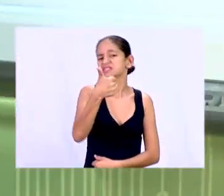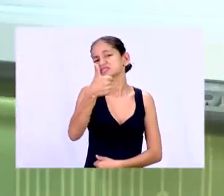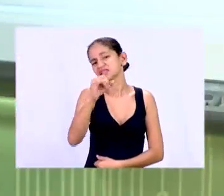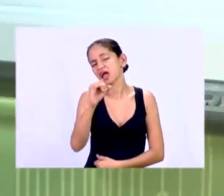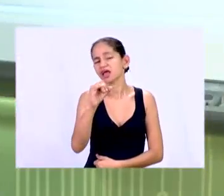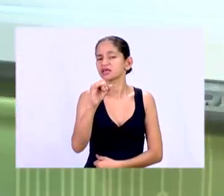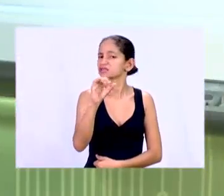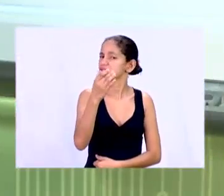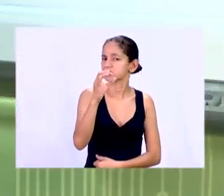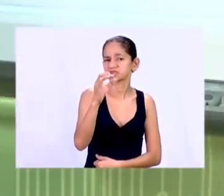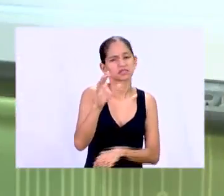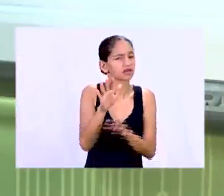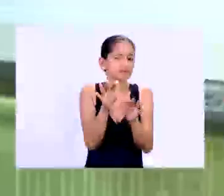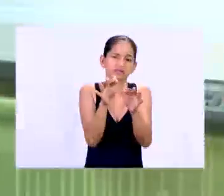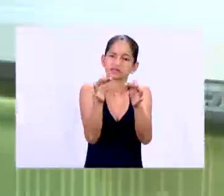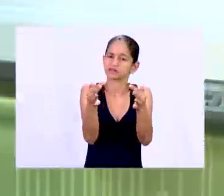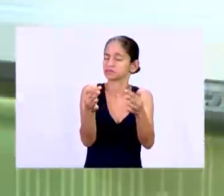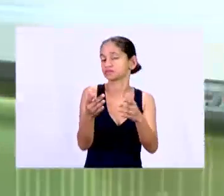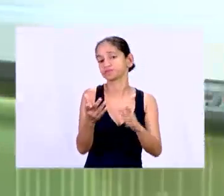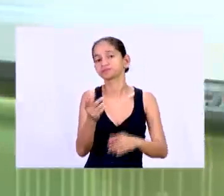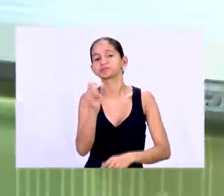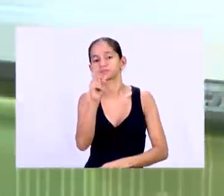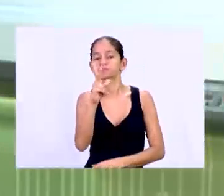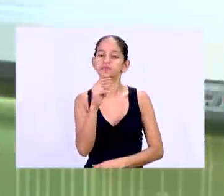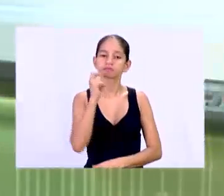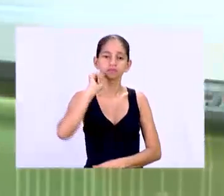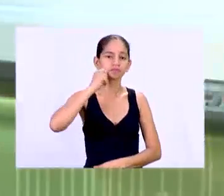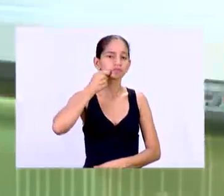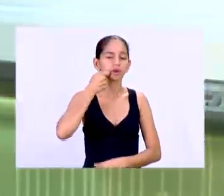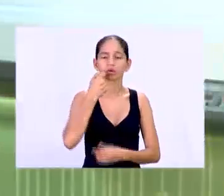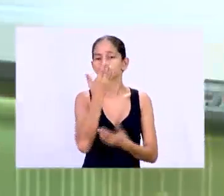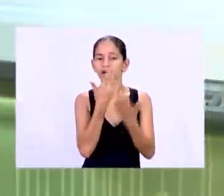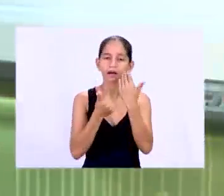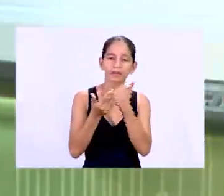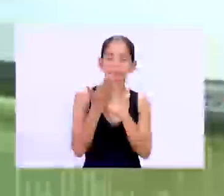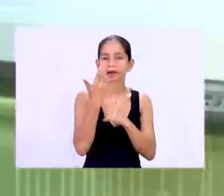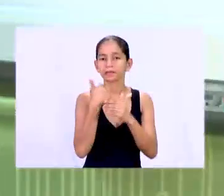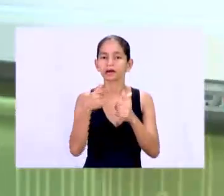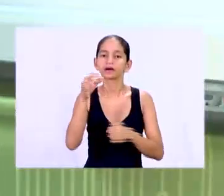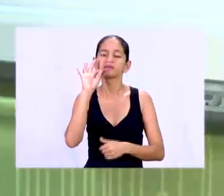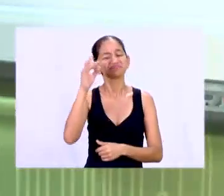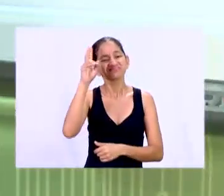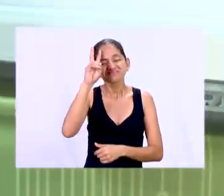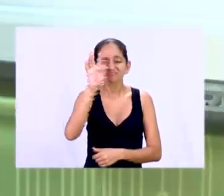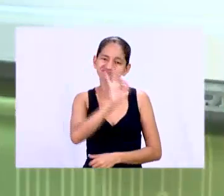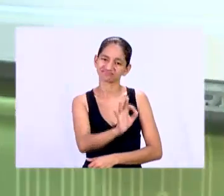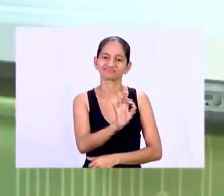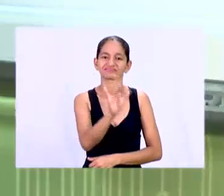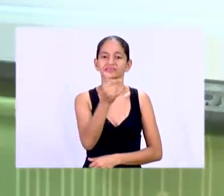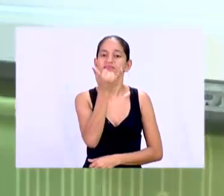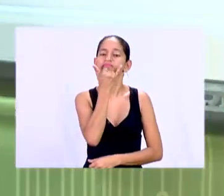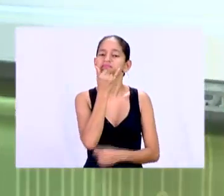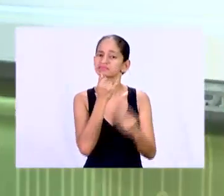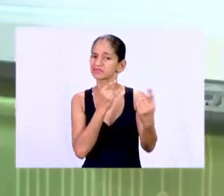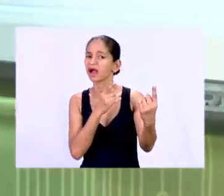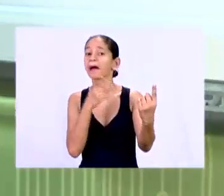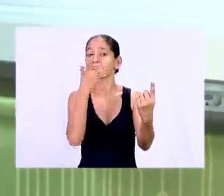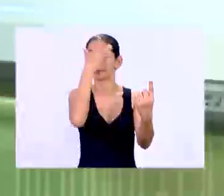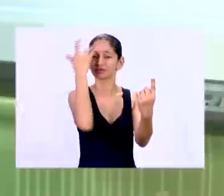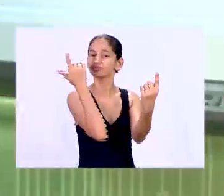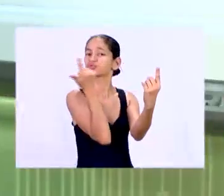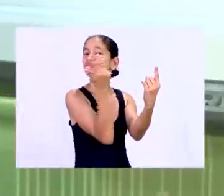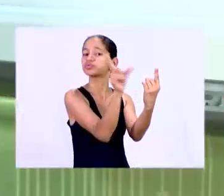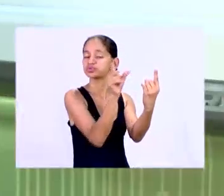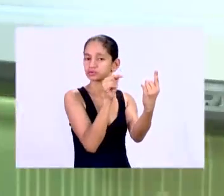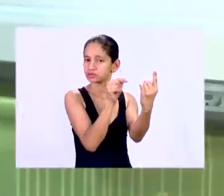que absurdo, né? Ir para 10 centavos o pão, uma coisa assim, eu não me lembro muito bem o valor agora. E a pessoa disse, mas por quê? Quem